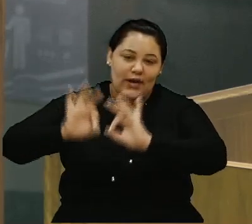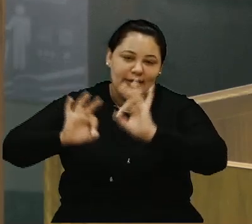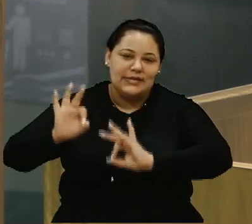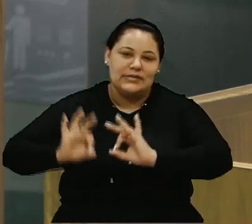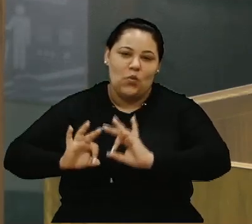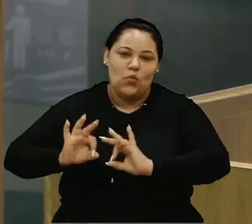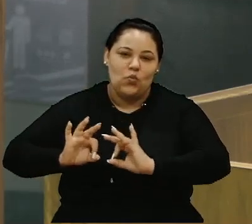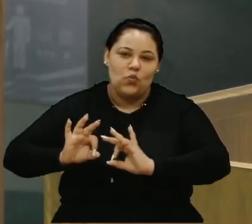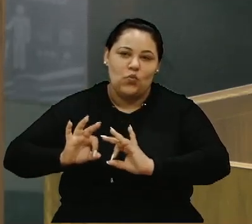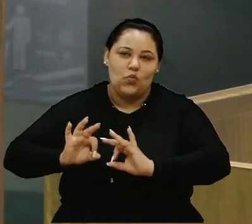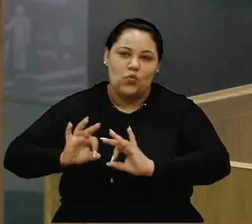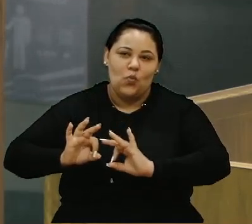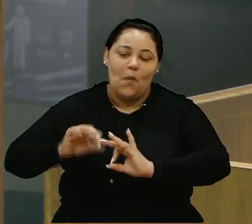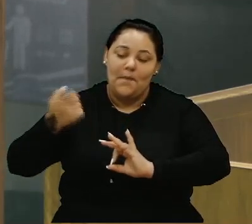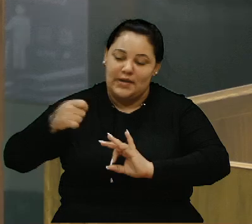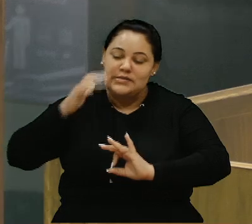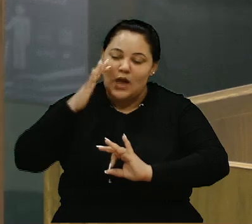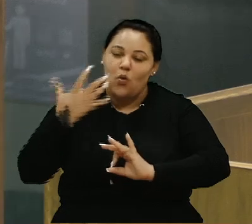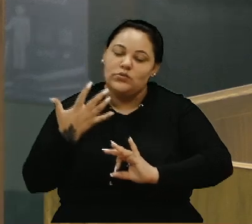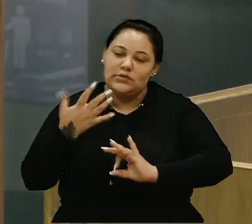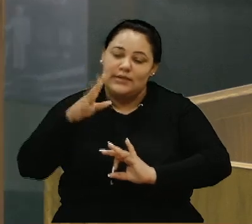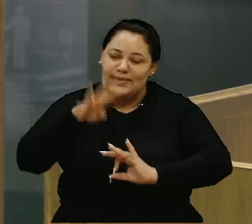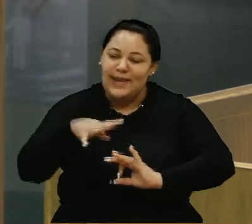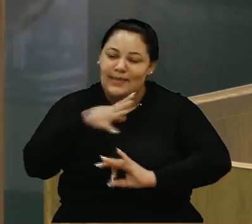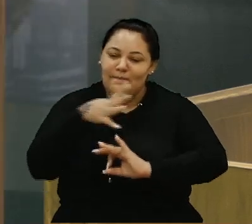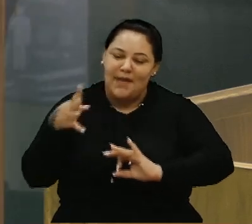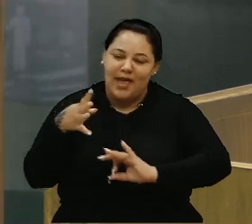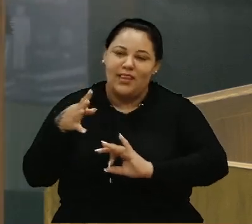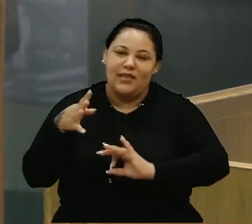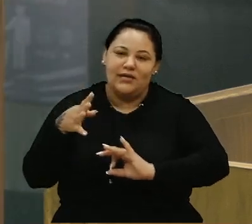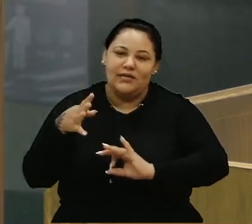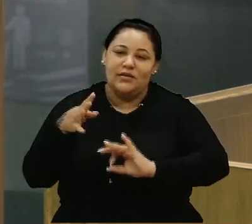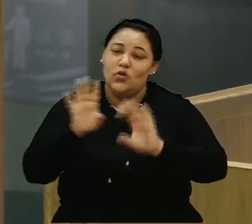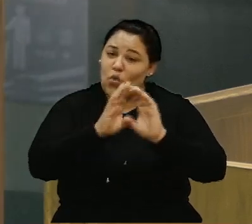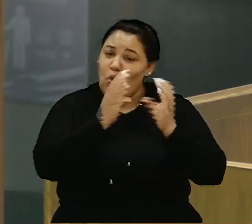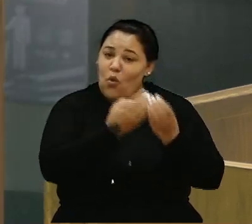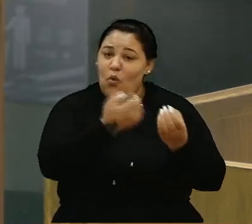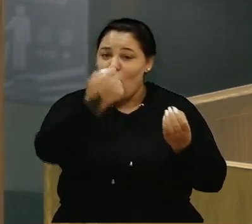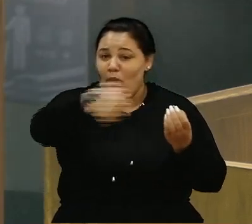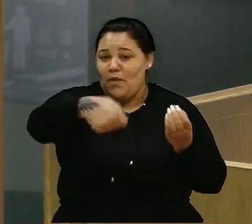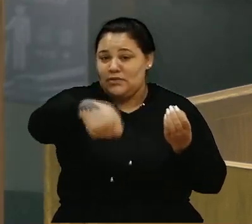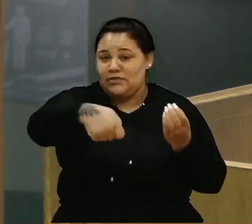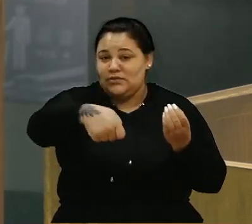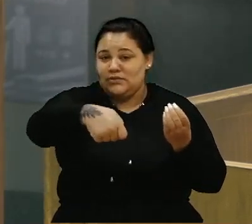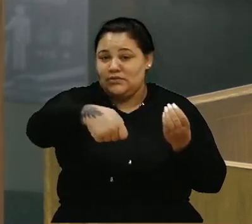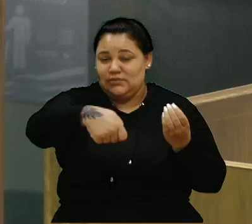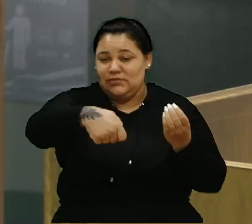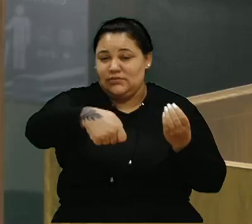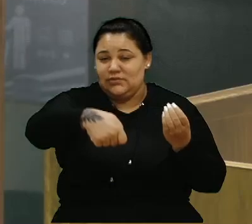acontecer e, portanto, o Congresso há de cumprir